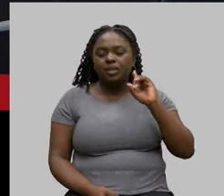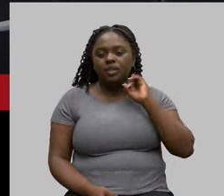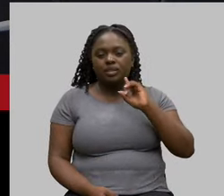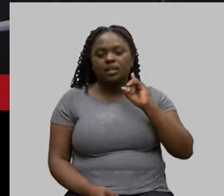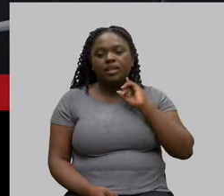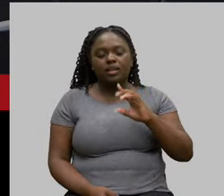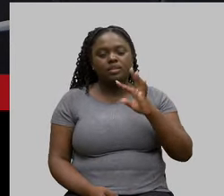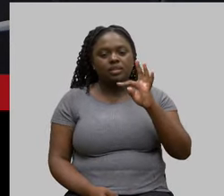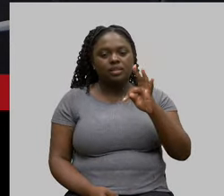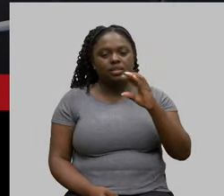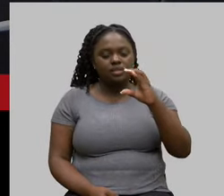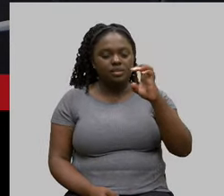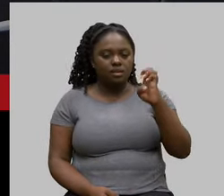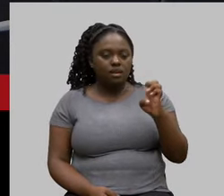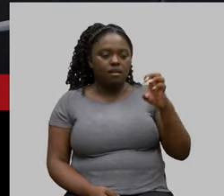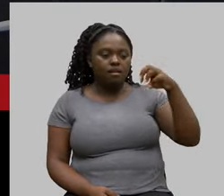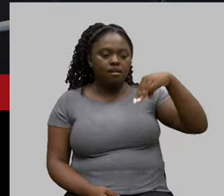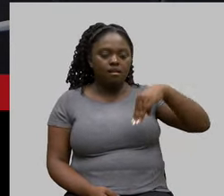TC